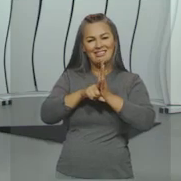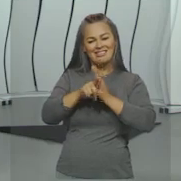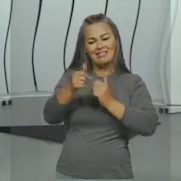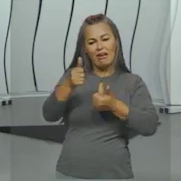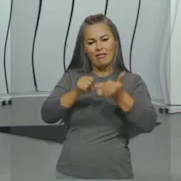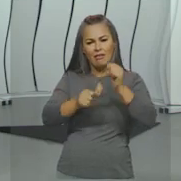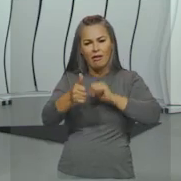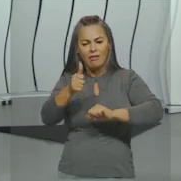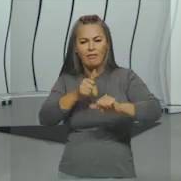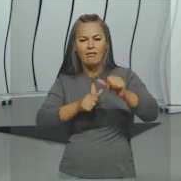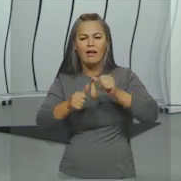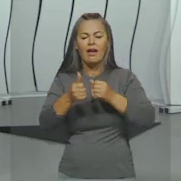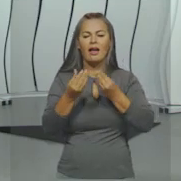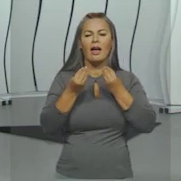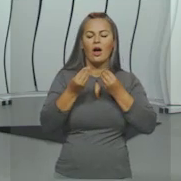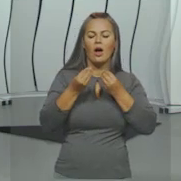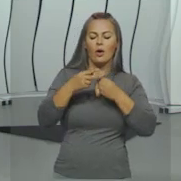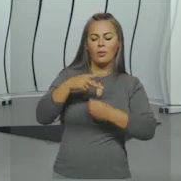tempo.